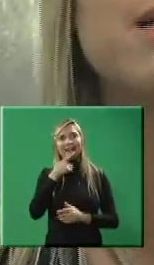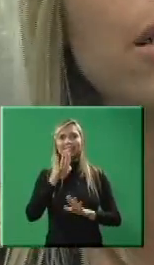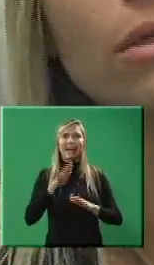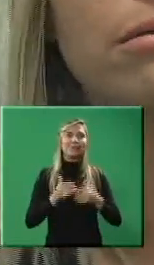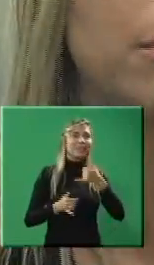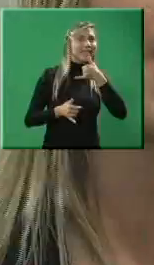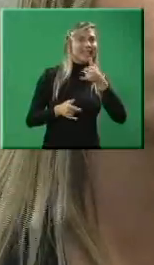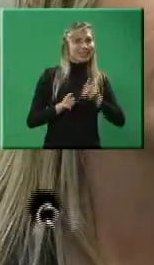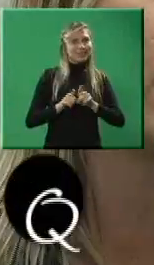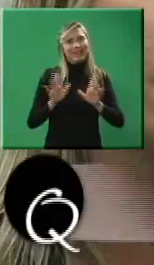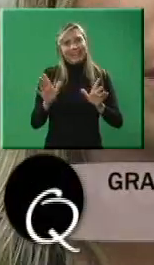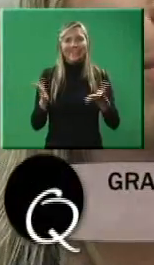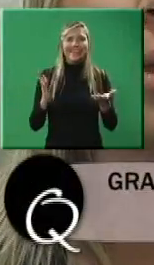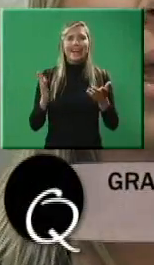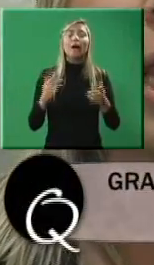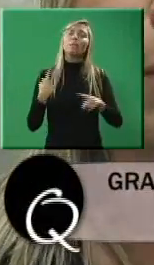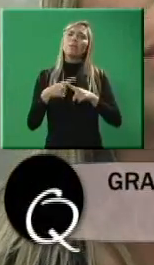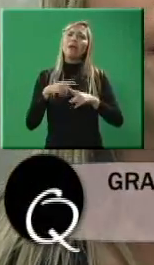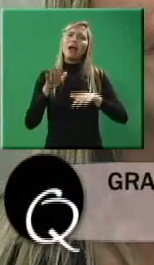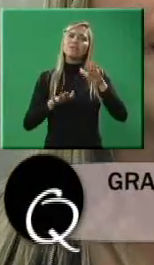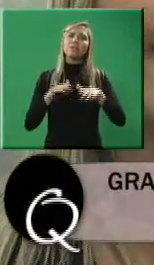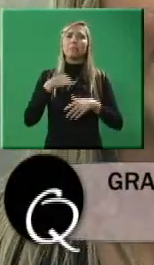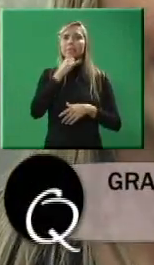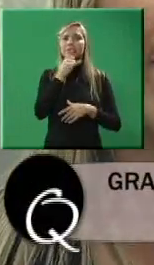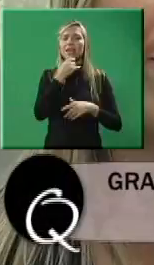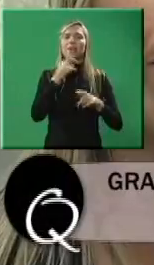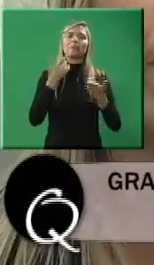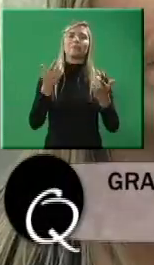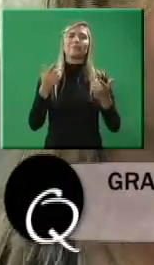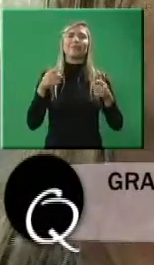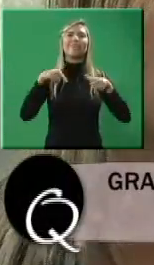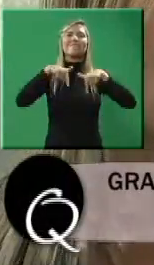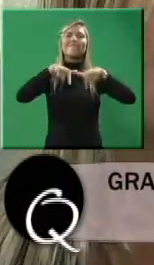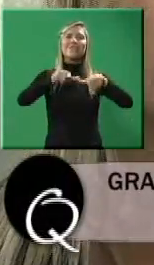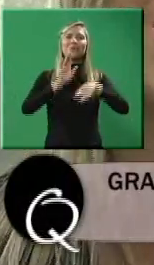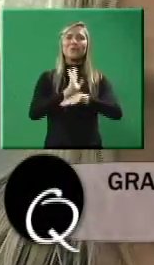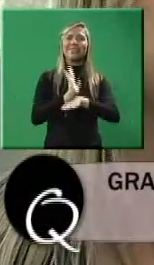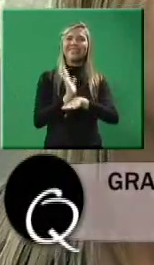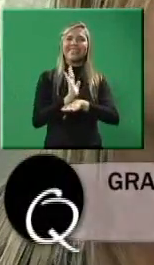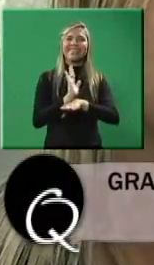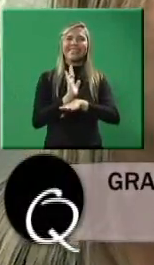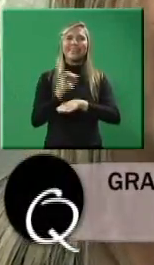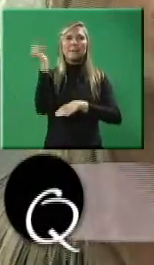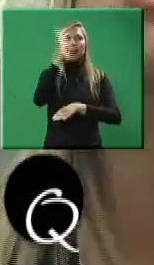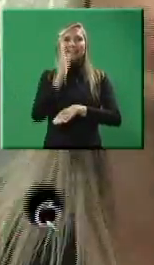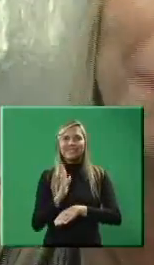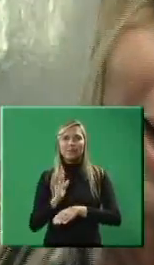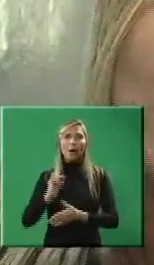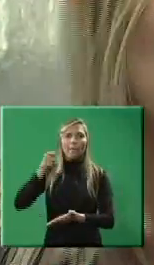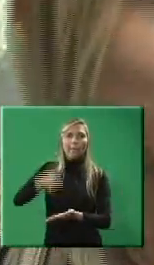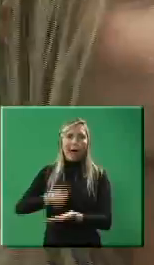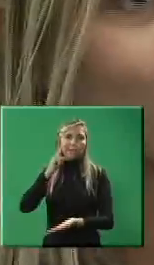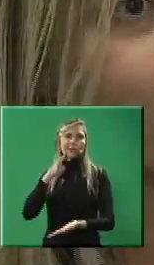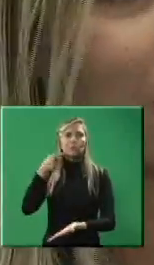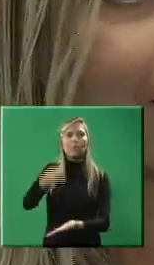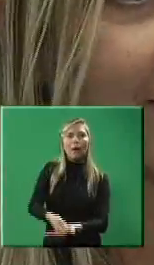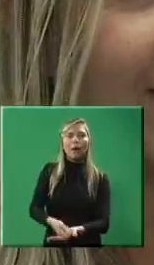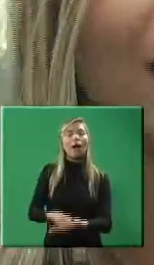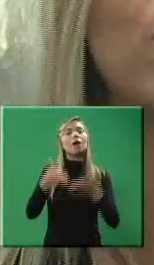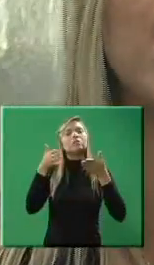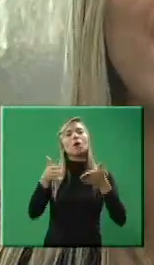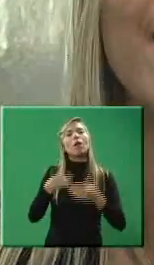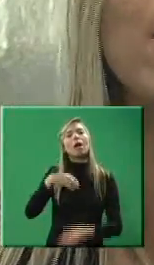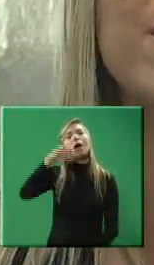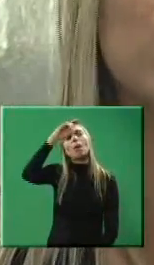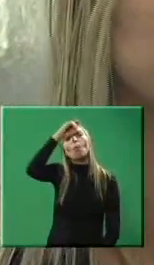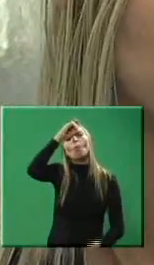assim, engraçado e trágico ao mesmo tempo. Porque quando é filme brasileiro, não tem legenda. Aí o surdo paga como o outro paga.